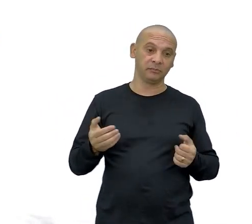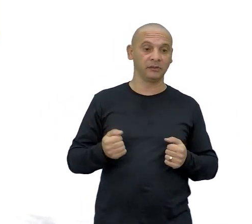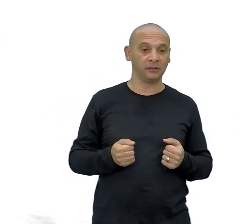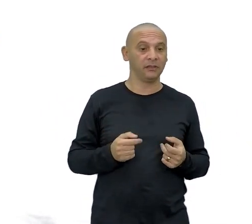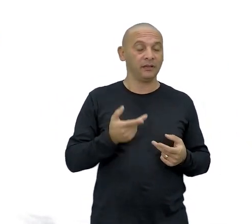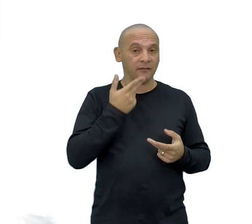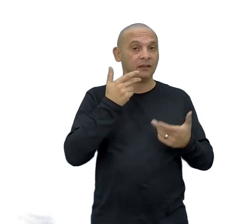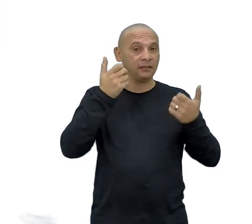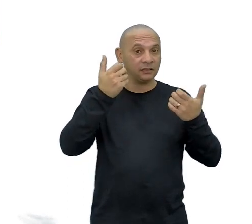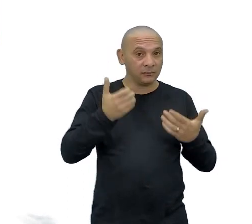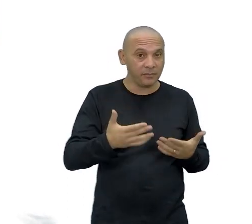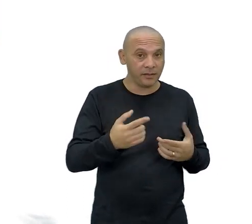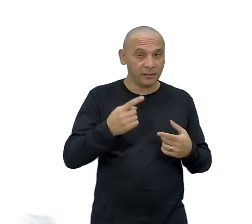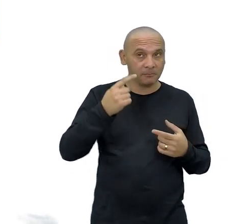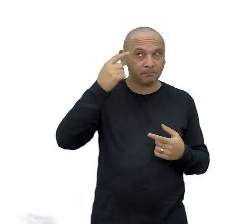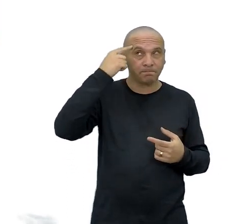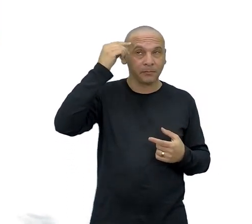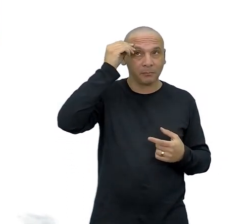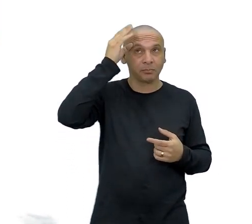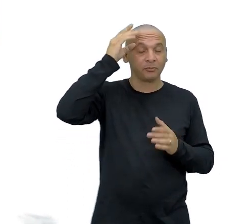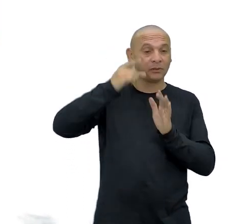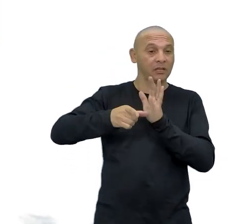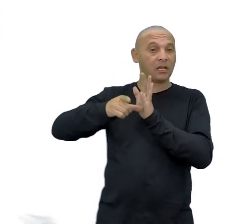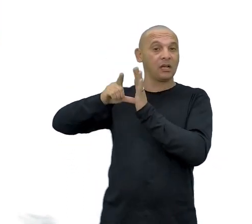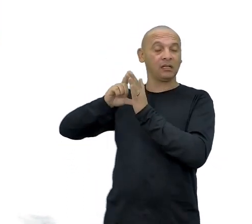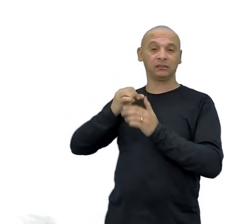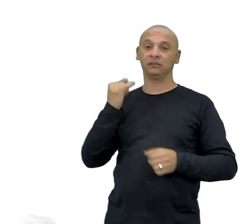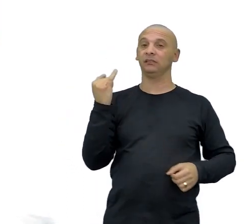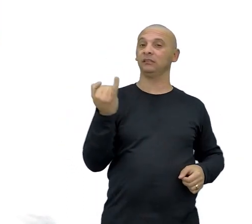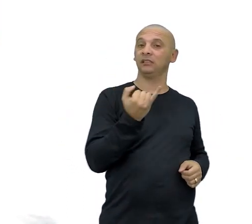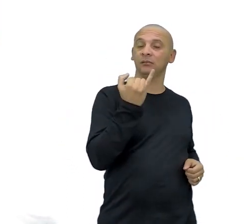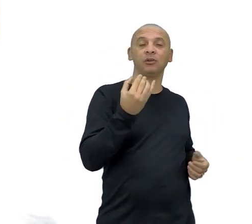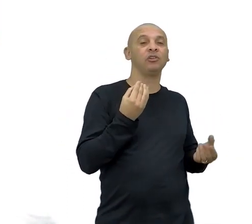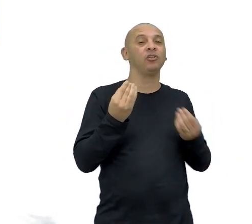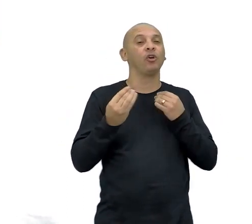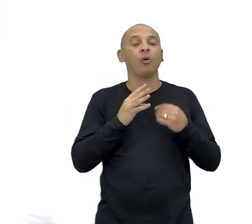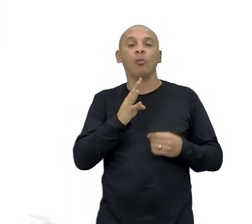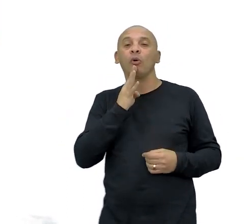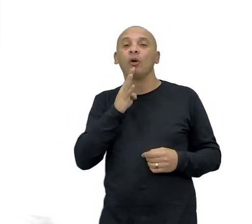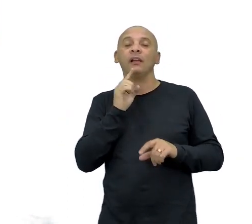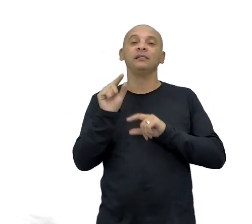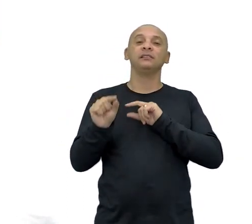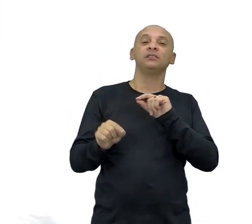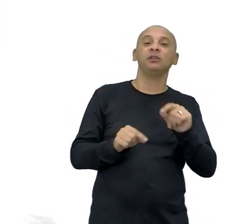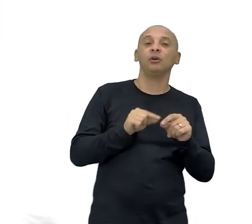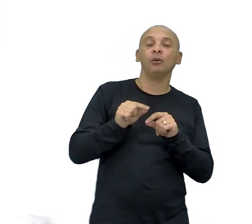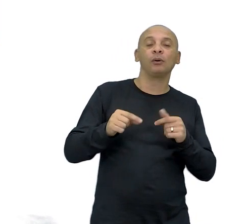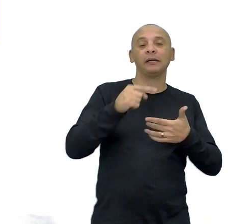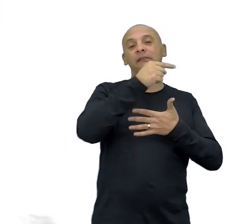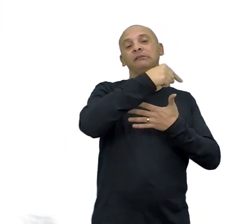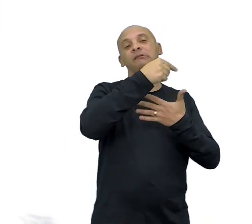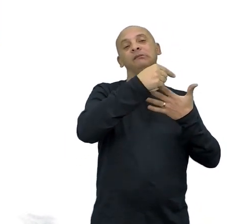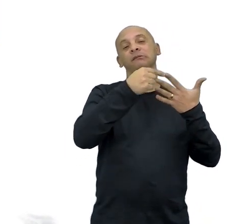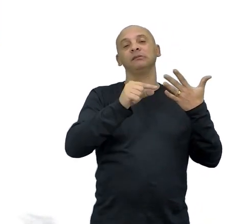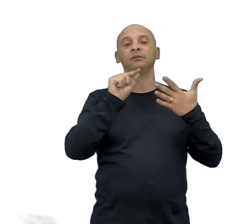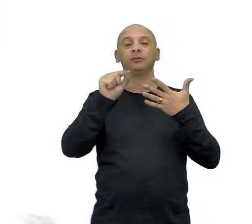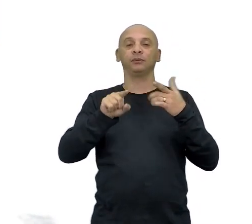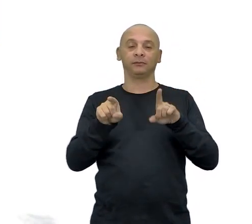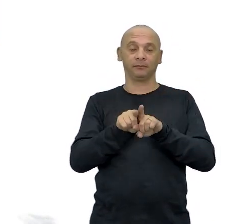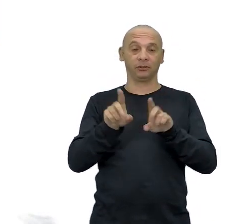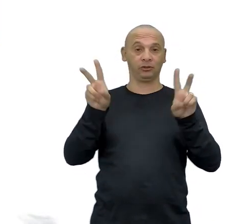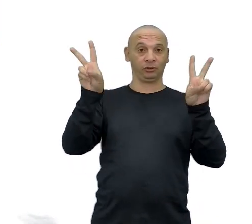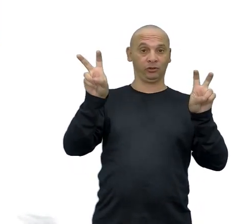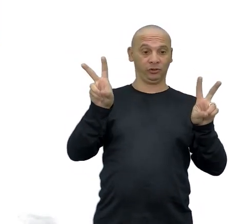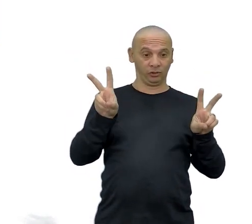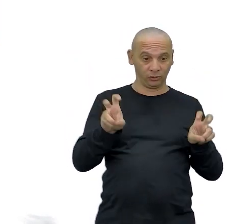Como eu disse, a ativação do conhecimento prévio, o que eles já viram, o que eles conhecem, o que eles conseguem presumir a respeito do